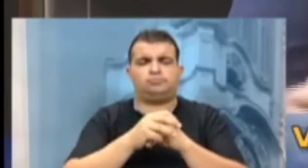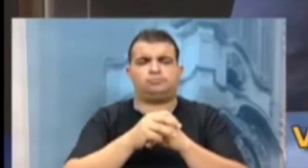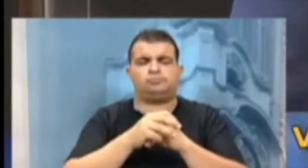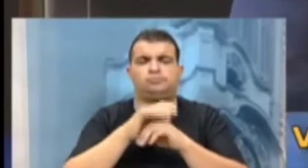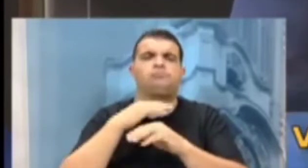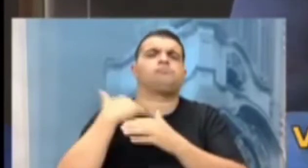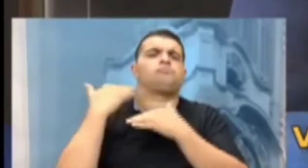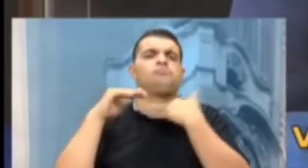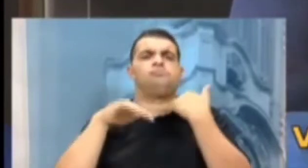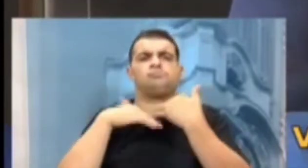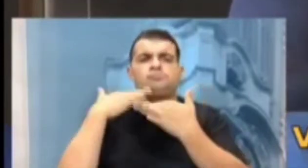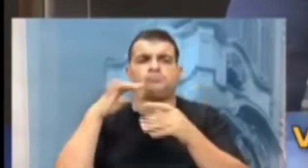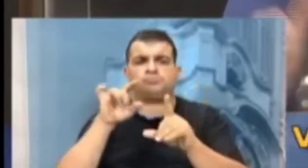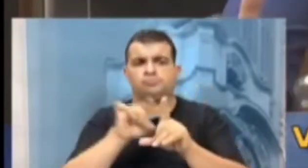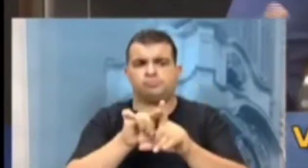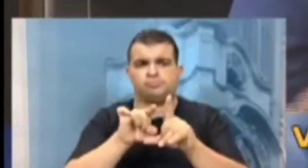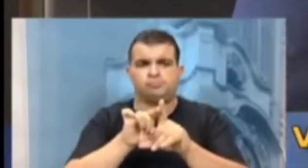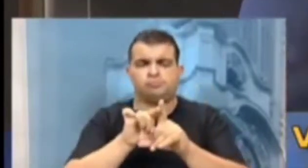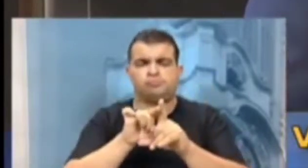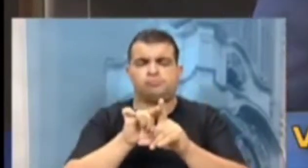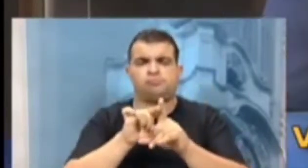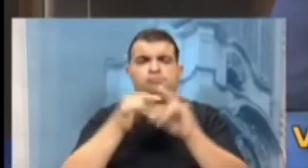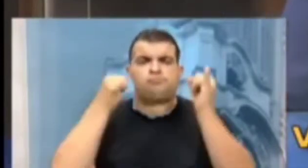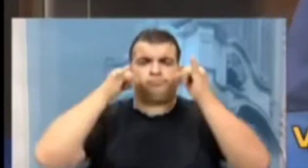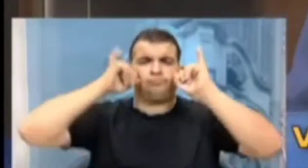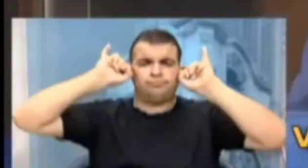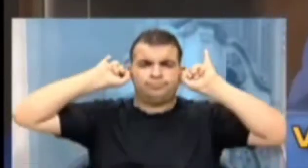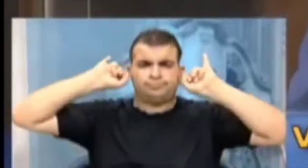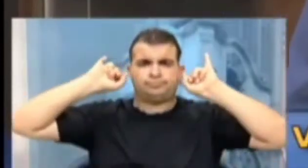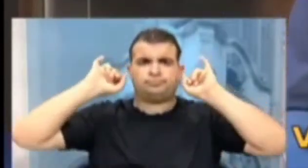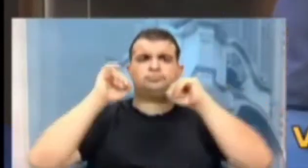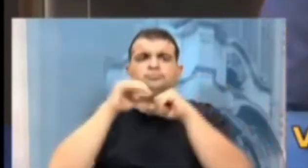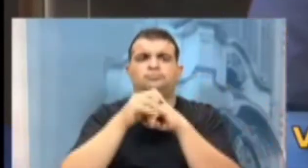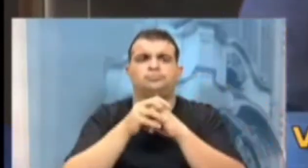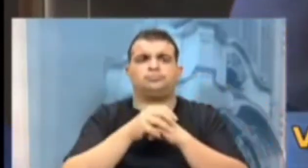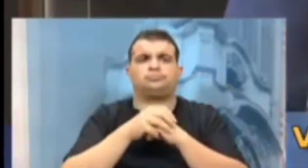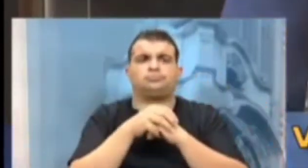morrendo o gado passando